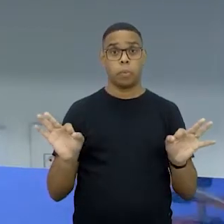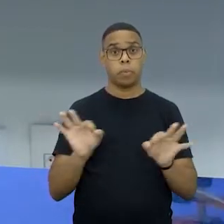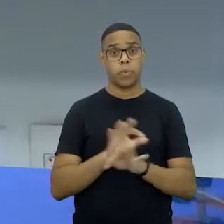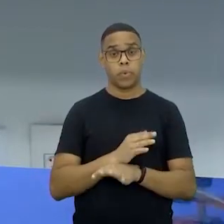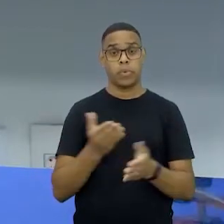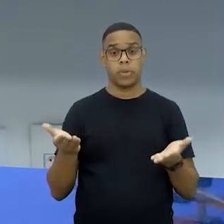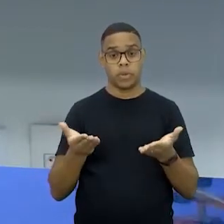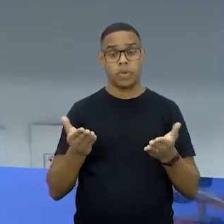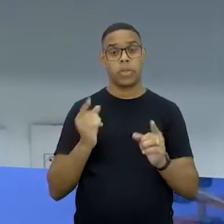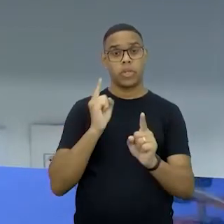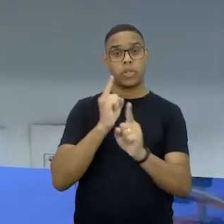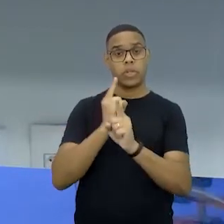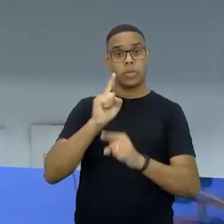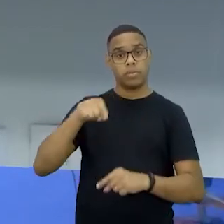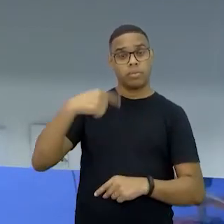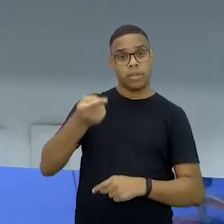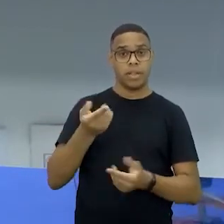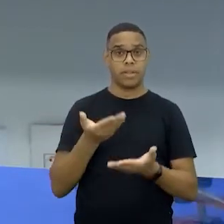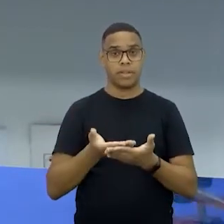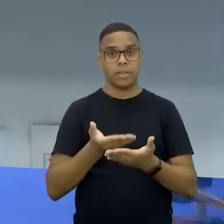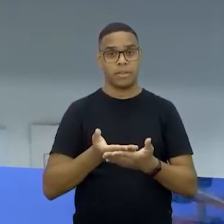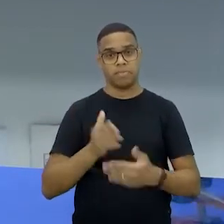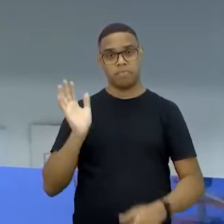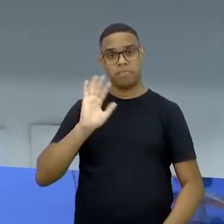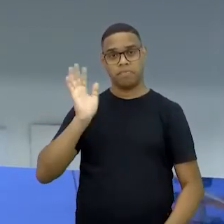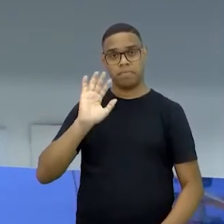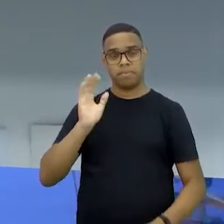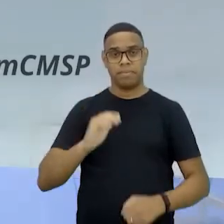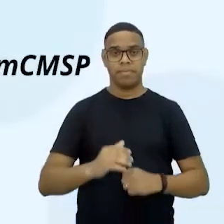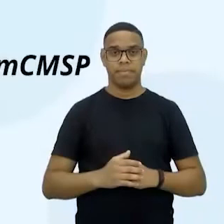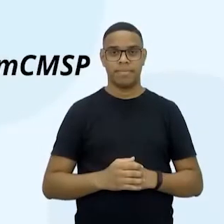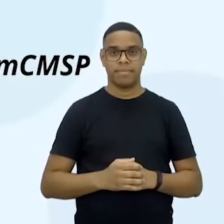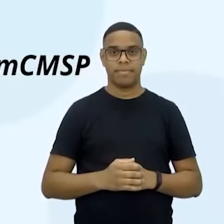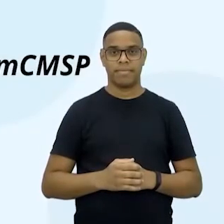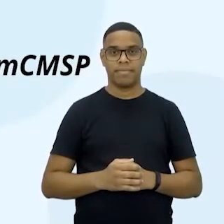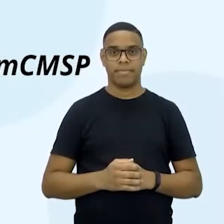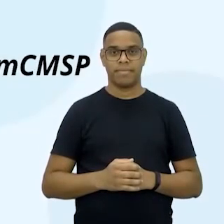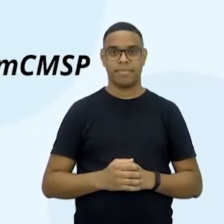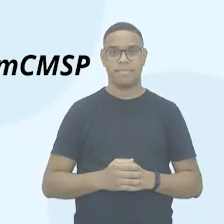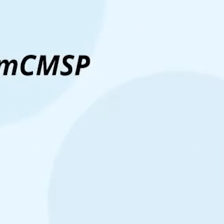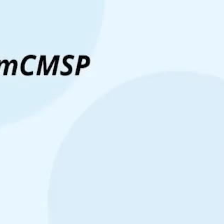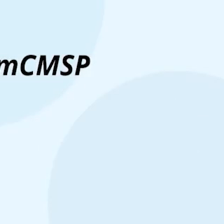ficando por aqui e a gente se encontra na nossa próxima ao até mais pessoal